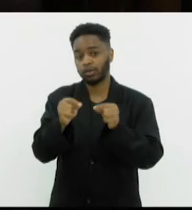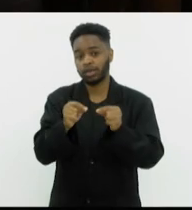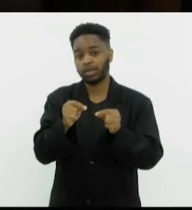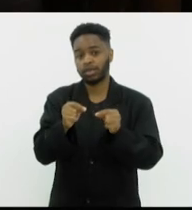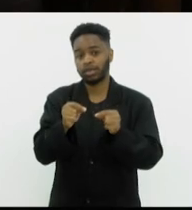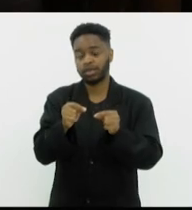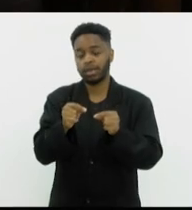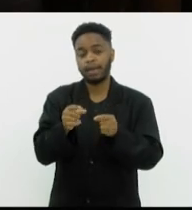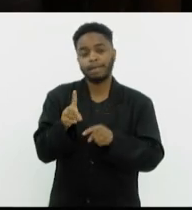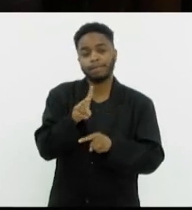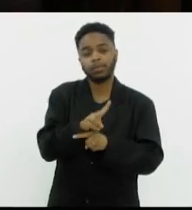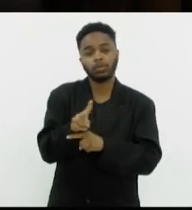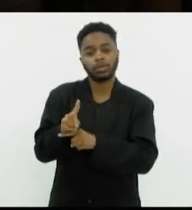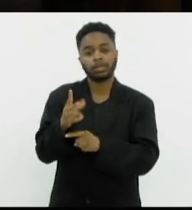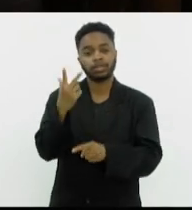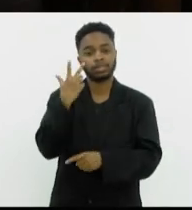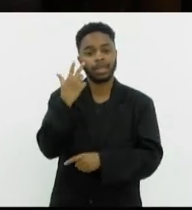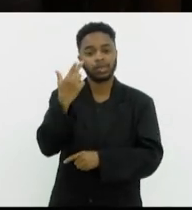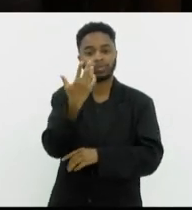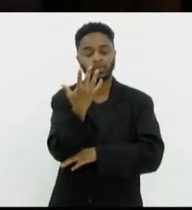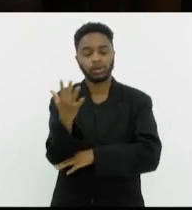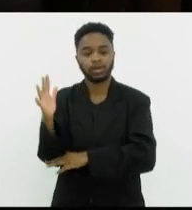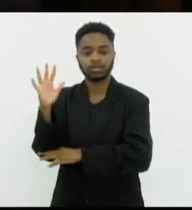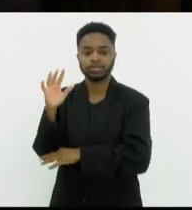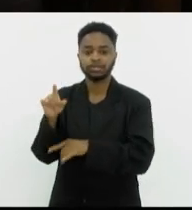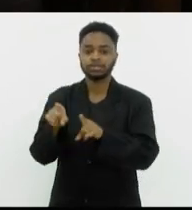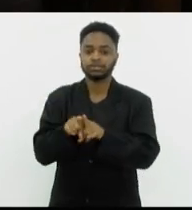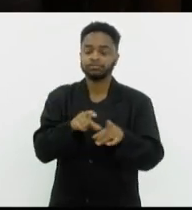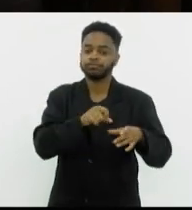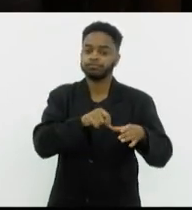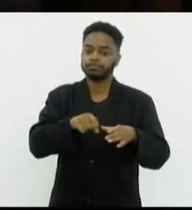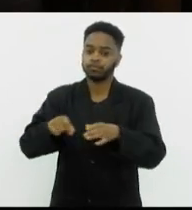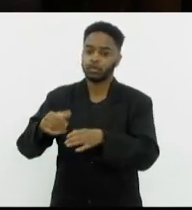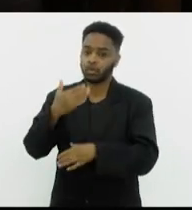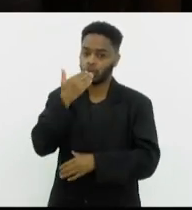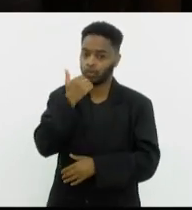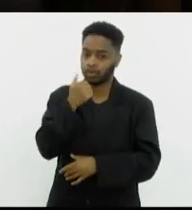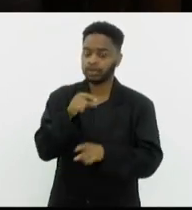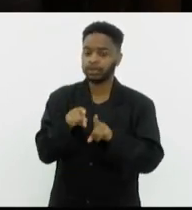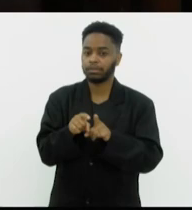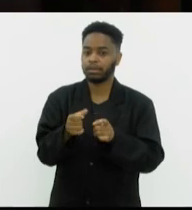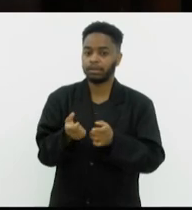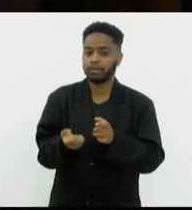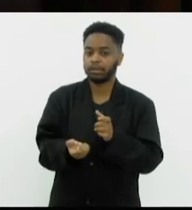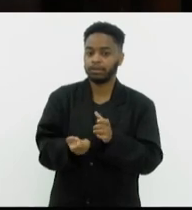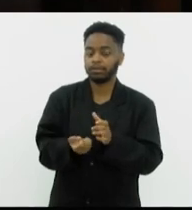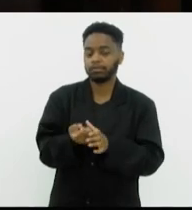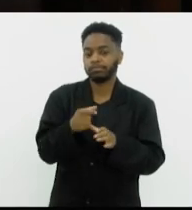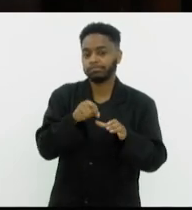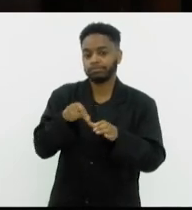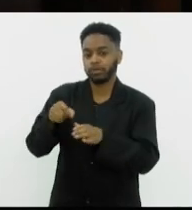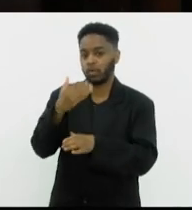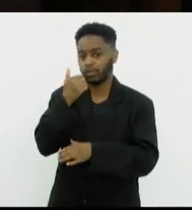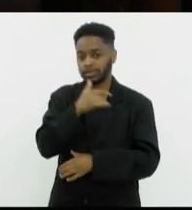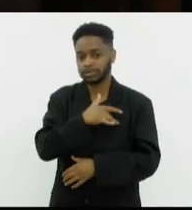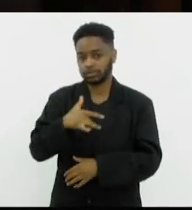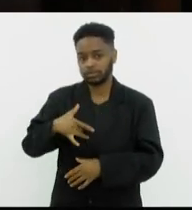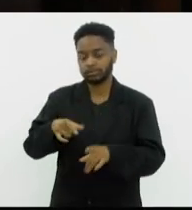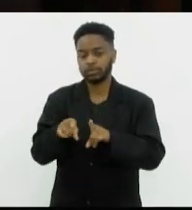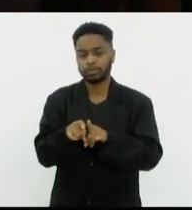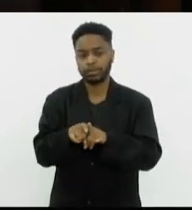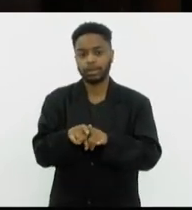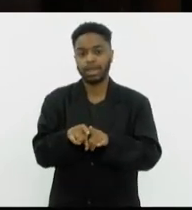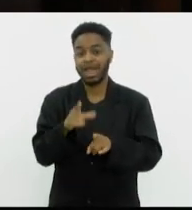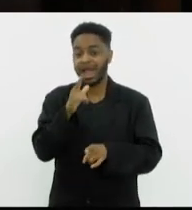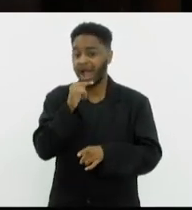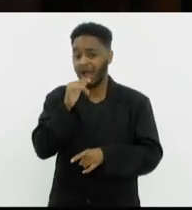recuperação e preservação da natureza, de produção de alimentos saudáveis e, sobretudo, de produção de